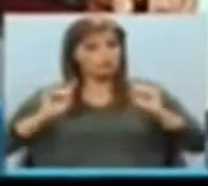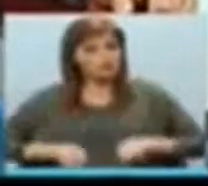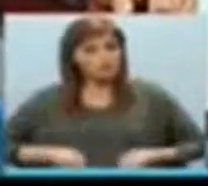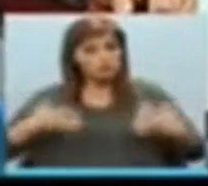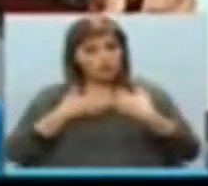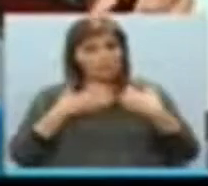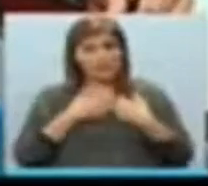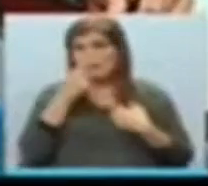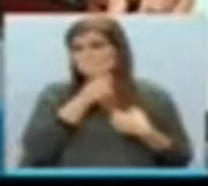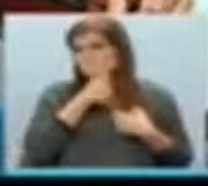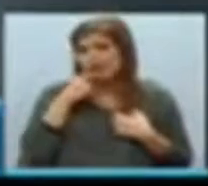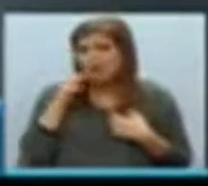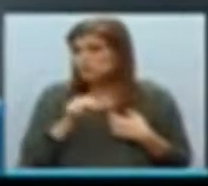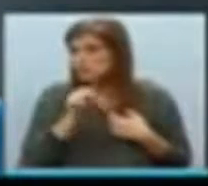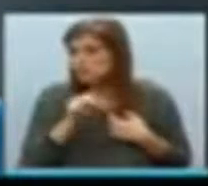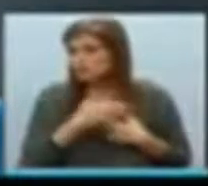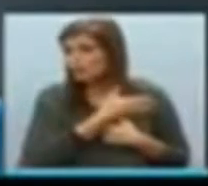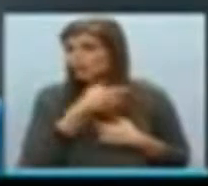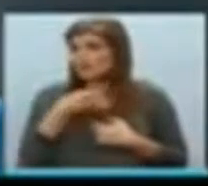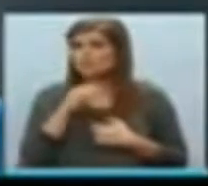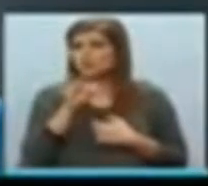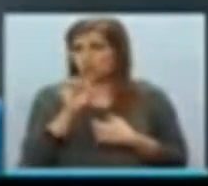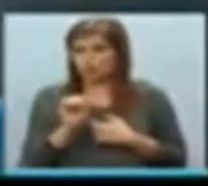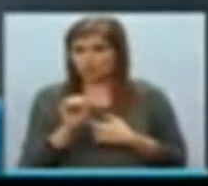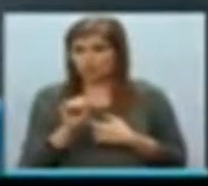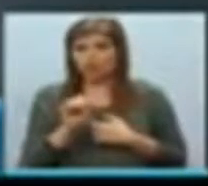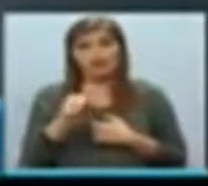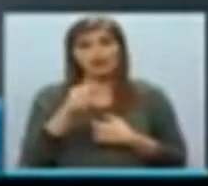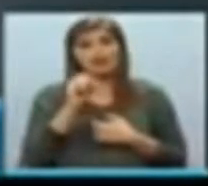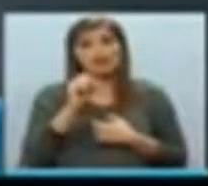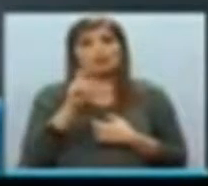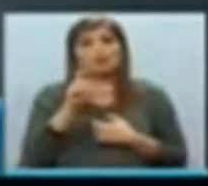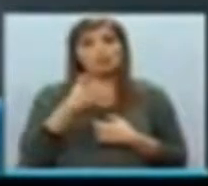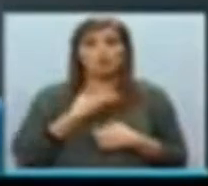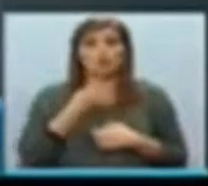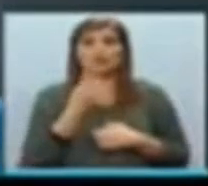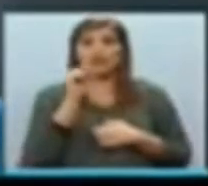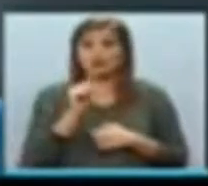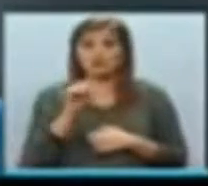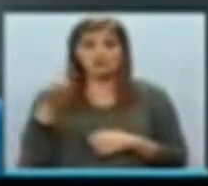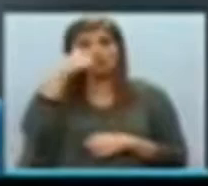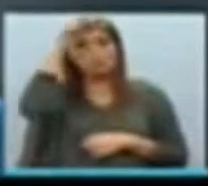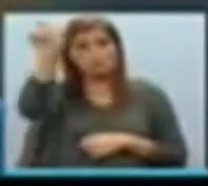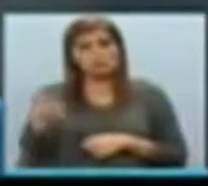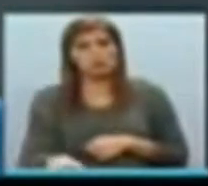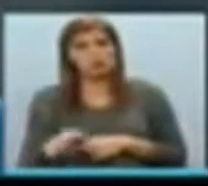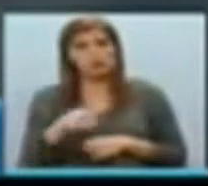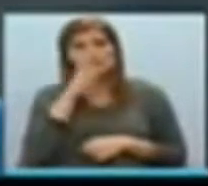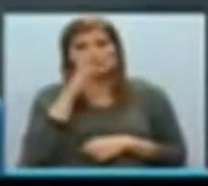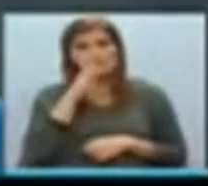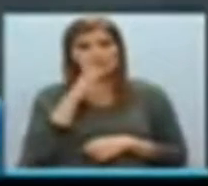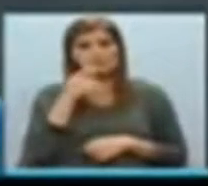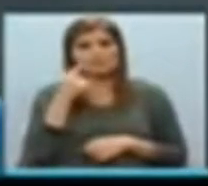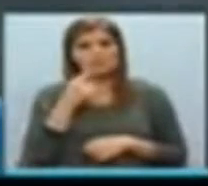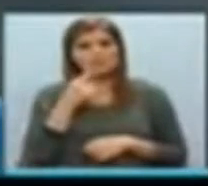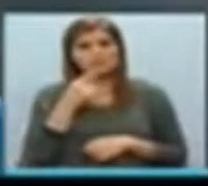maio ante 40 e ele é como indivíduos uma pessoa só é de sol entre 205 mil e 30 mil